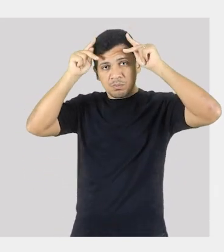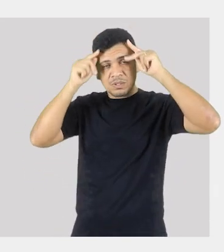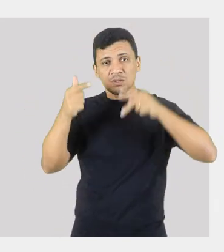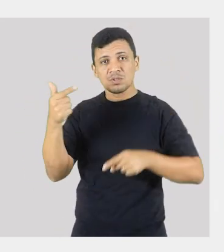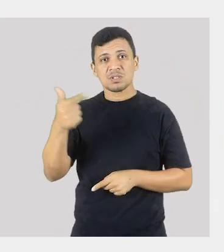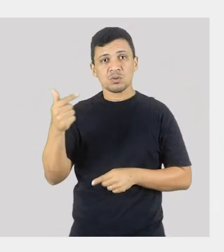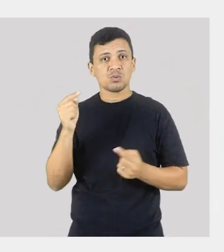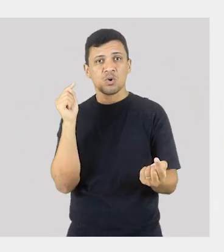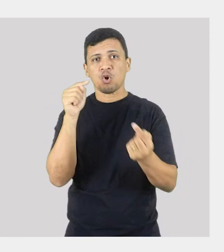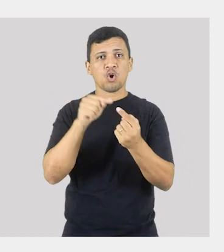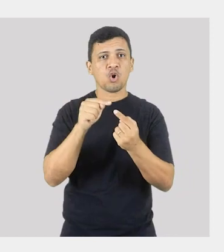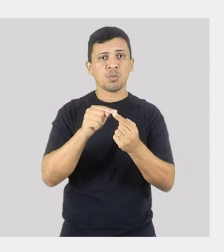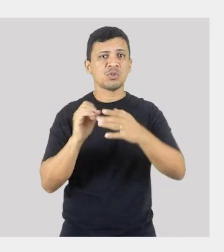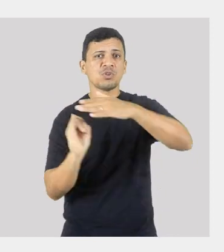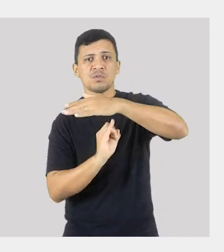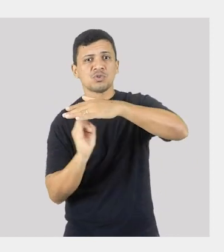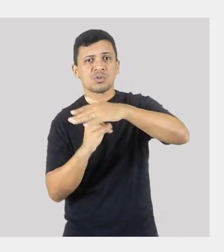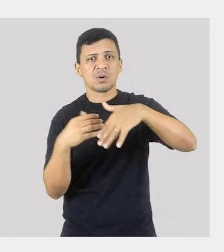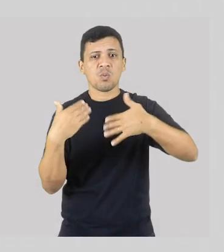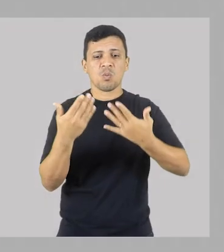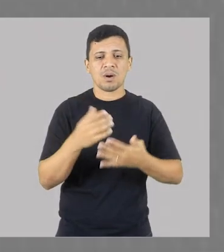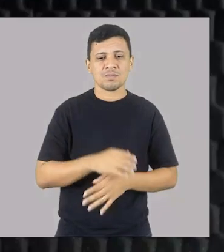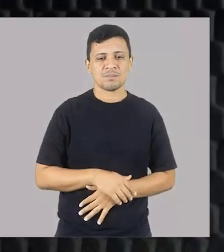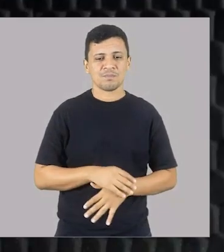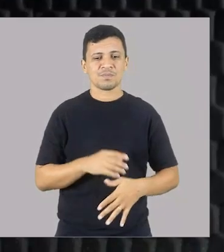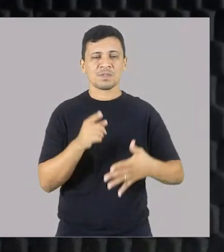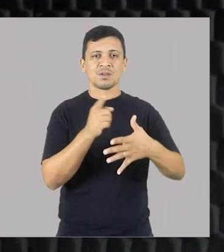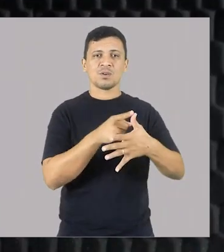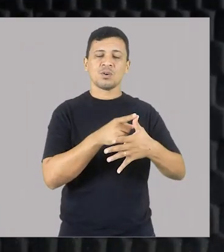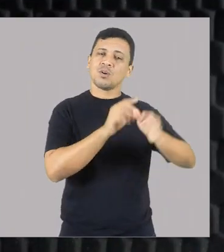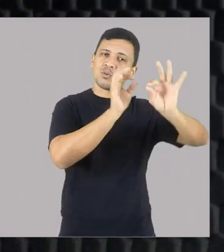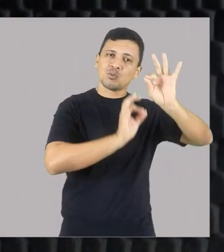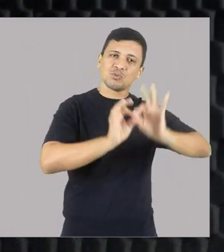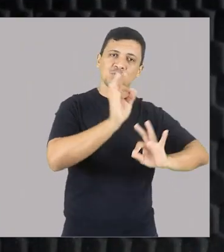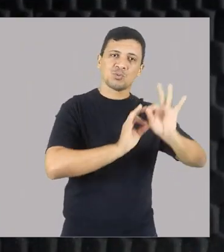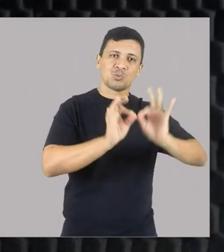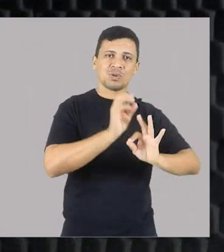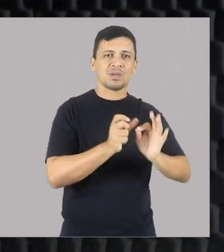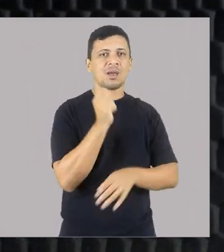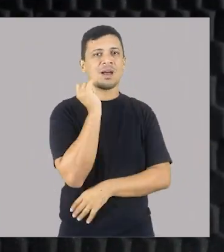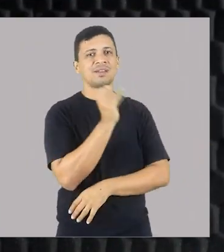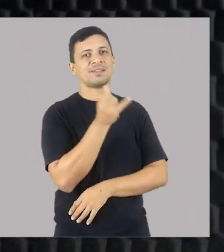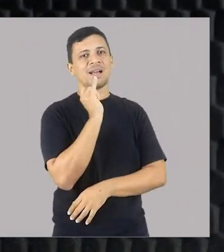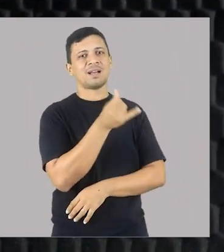quê? Olha aí, ó, construir uma narrativa de nação, ou seja, construir a